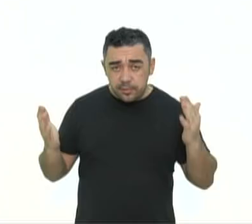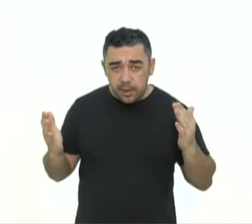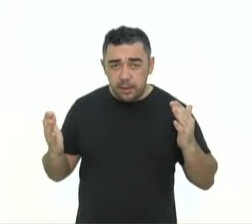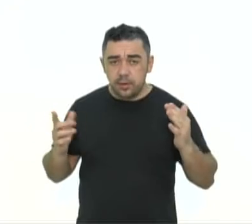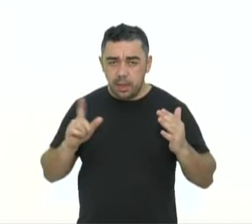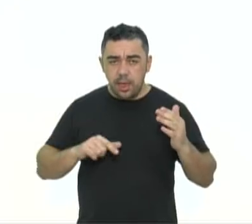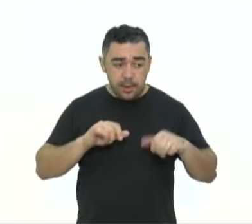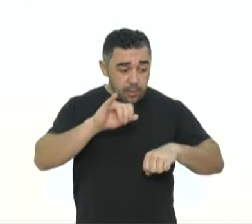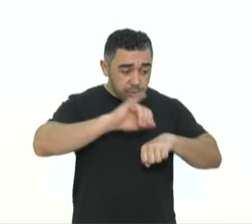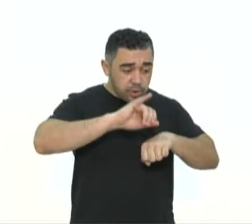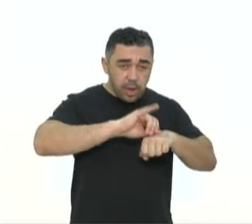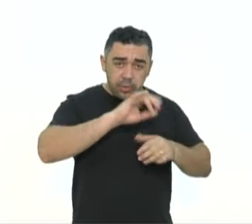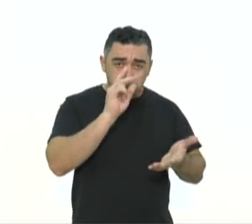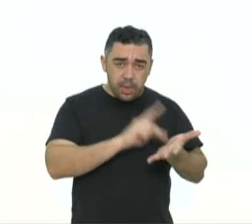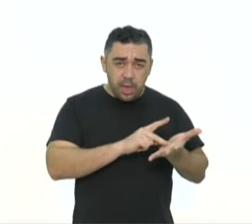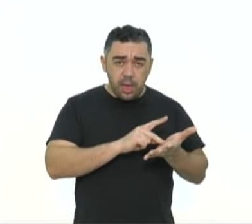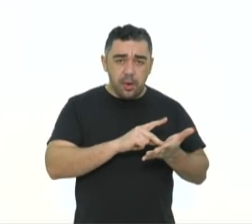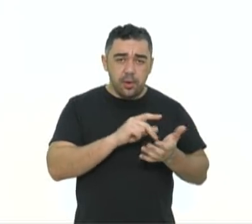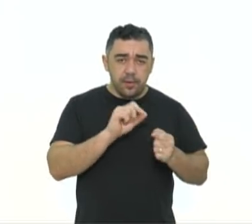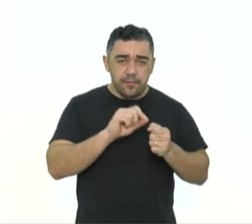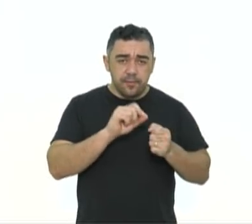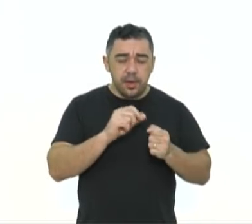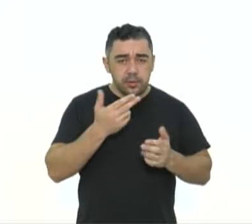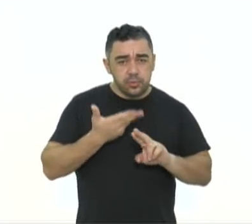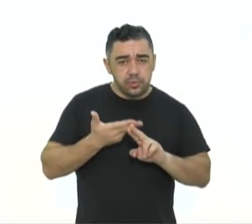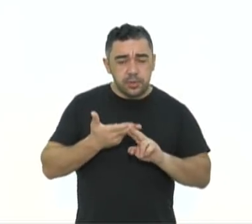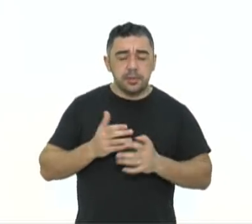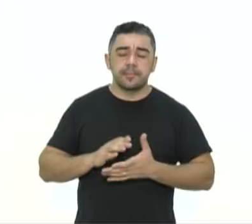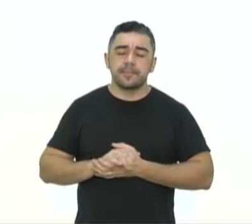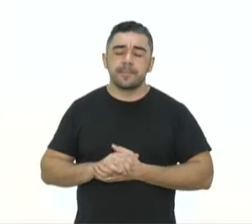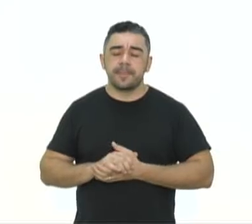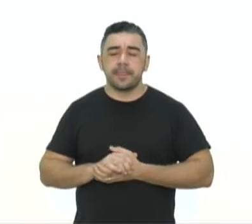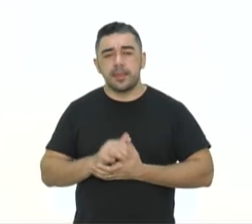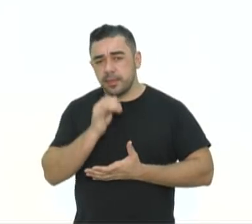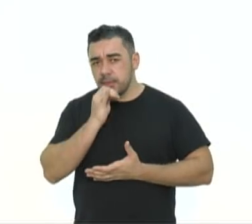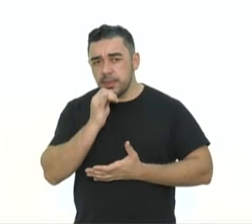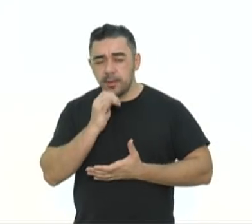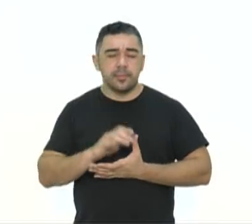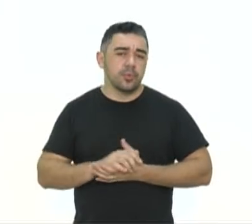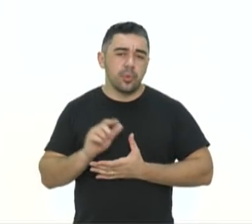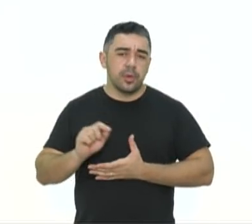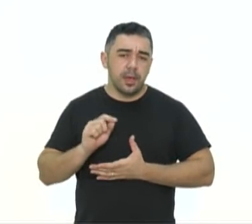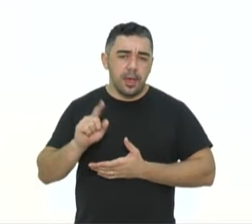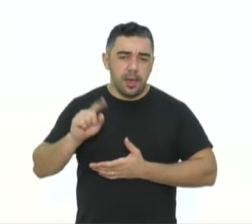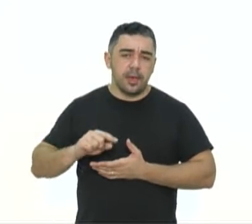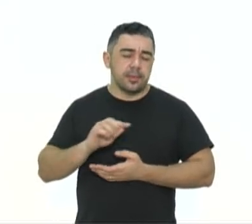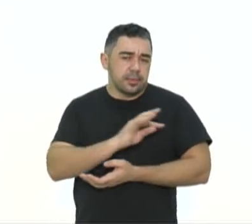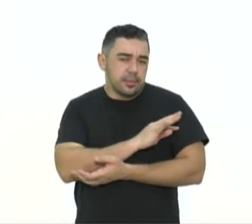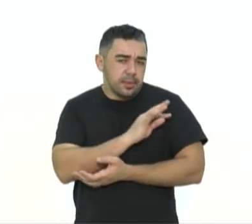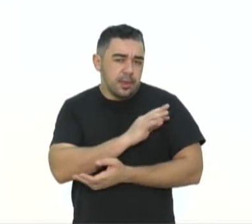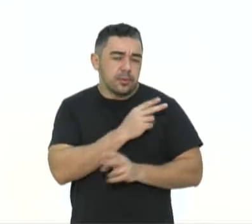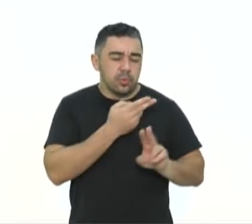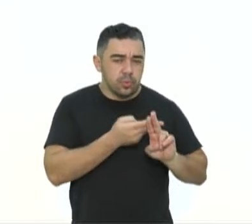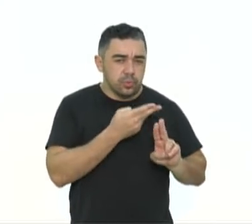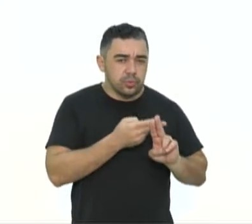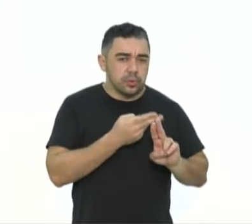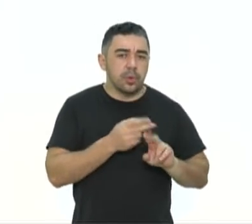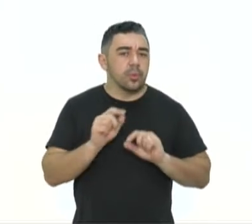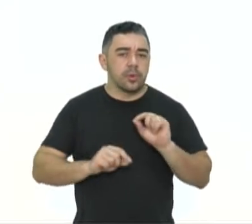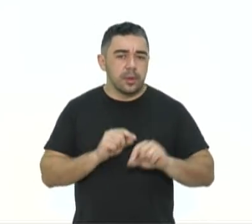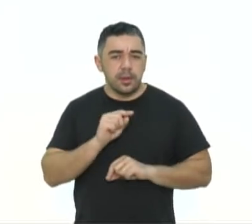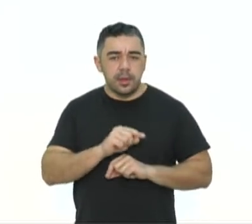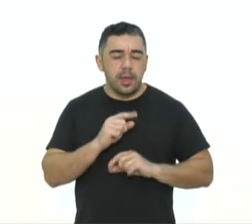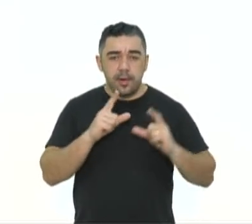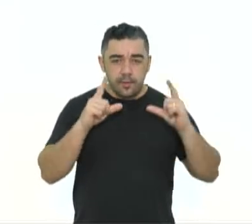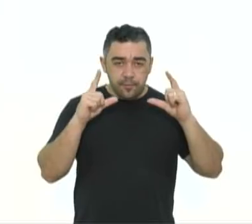são objetos reais que nós vamos utilizar nessa produção. Então, corresponde a uma técnica de animação que utiliza como recurso a